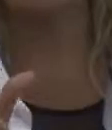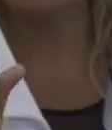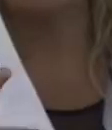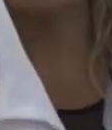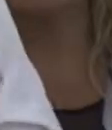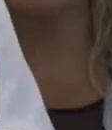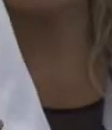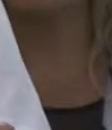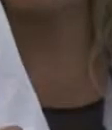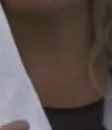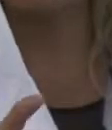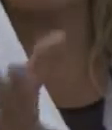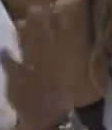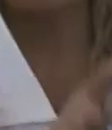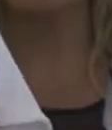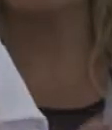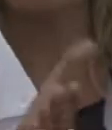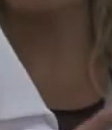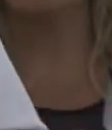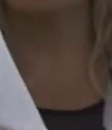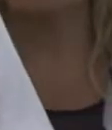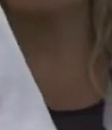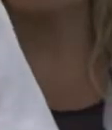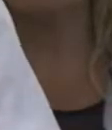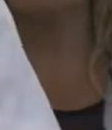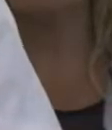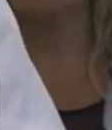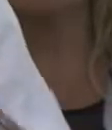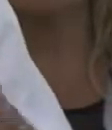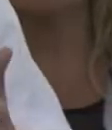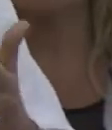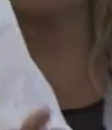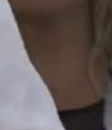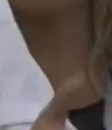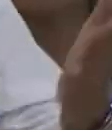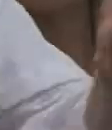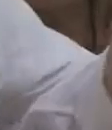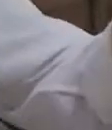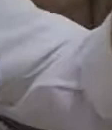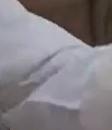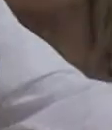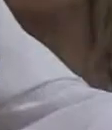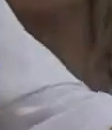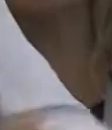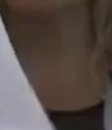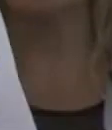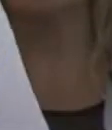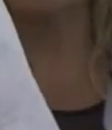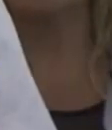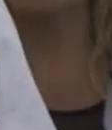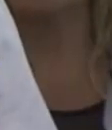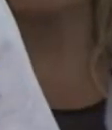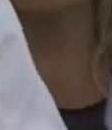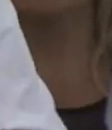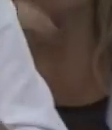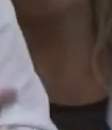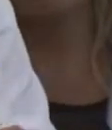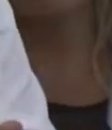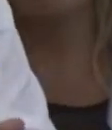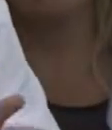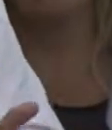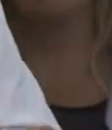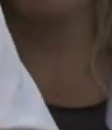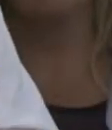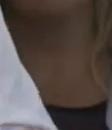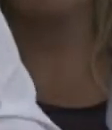a trabalhar no Excelsior Organização Contábil Sociedade Civil Limitada, que é do Erle Vicente Pichitelli,